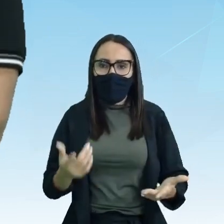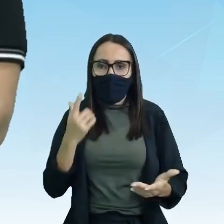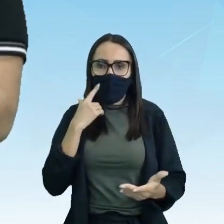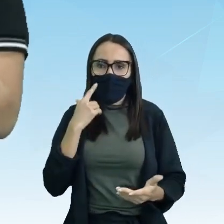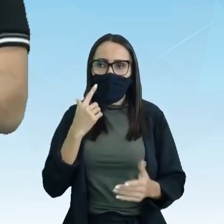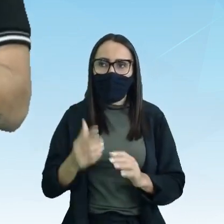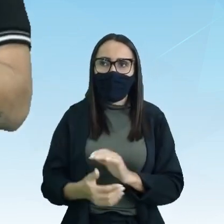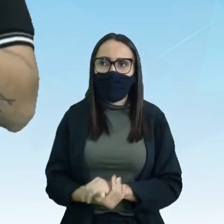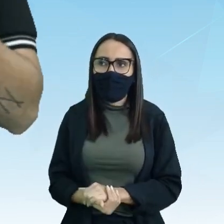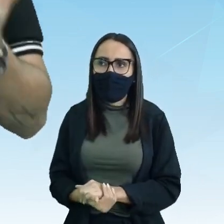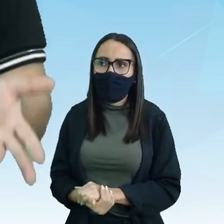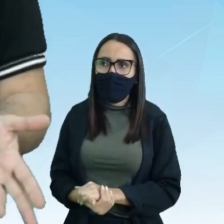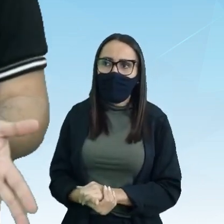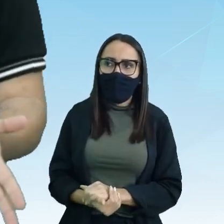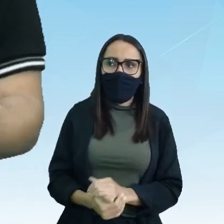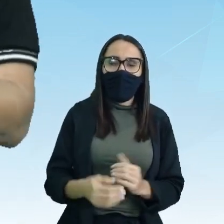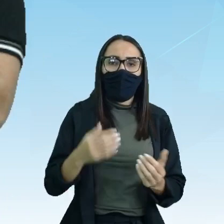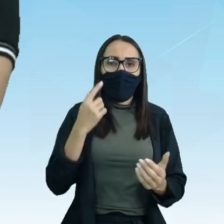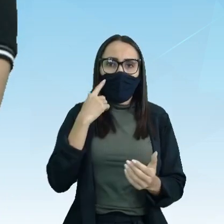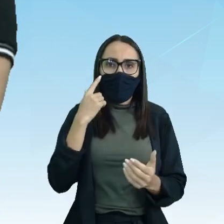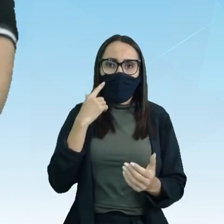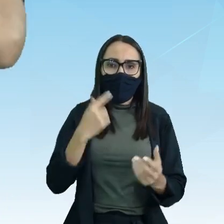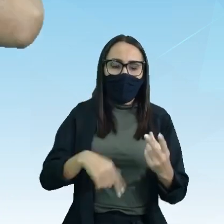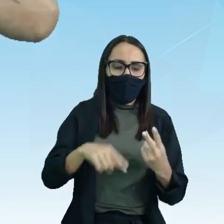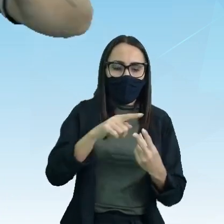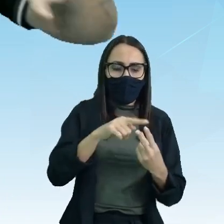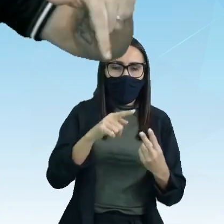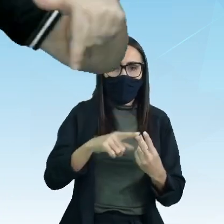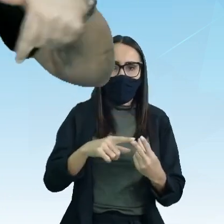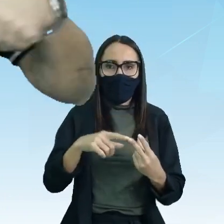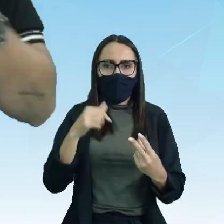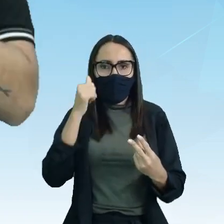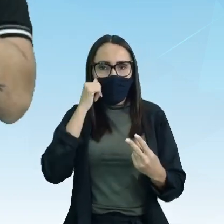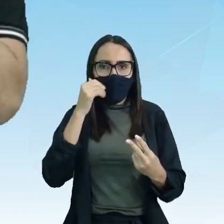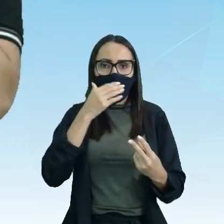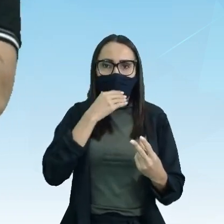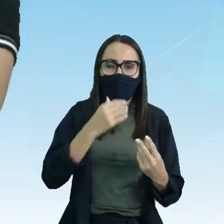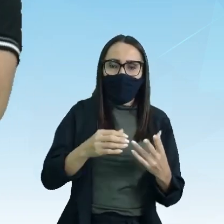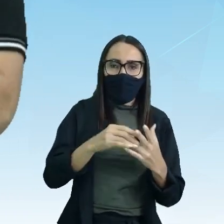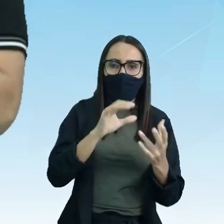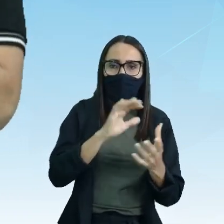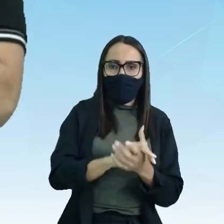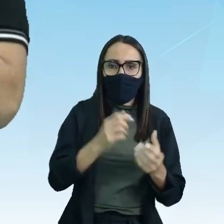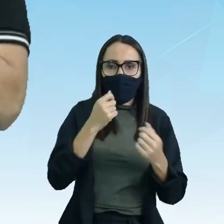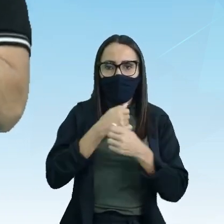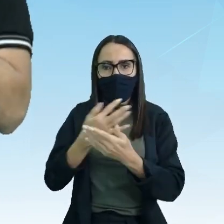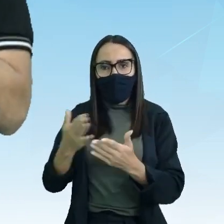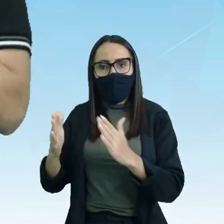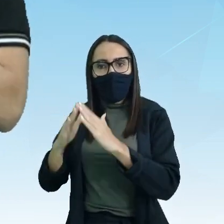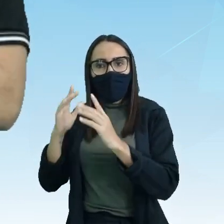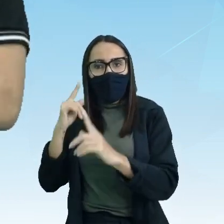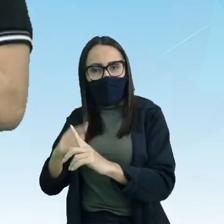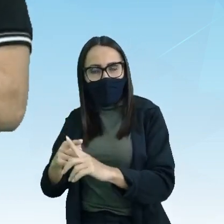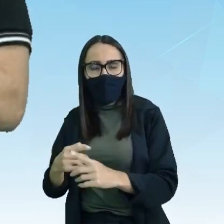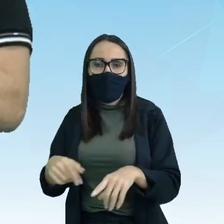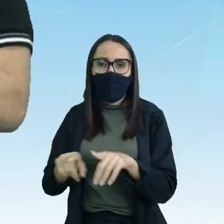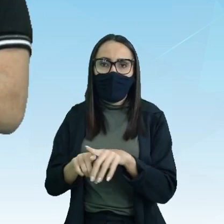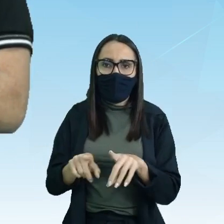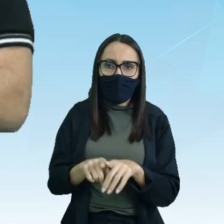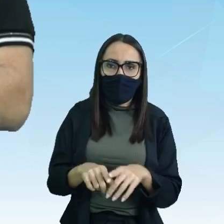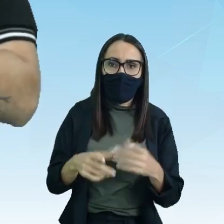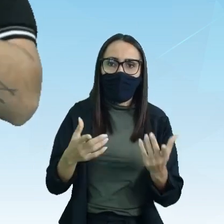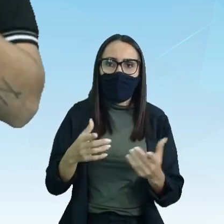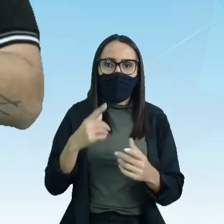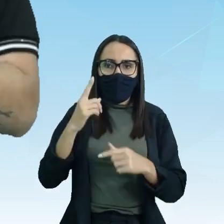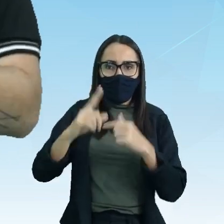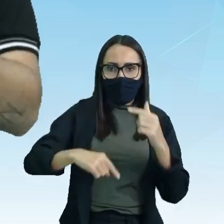privados, que foi o senhor Belchior e a senhora Joana, que possuíam o terreno e que doaram para a igreja, que posteriormente se tornou o mercado